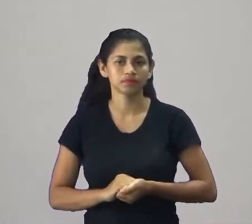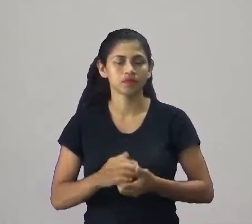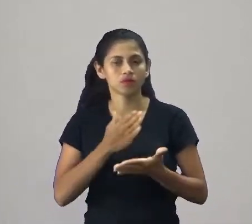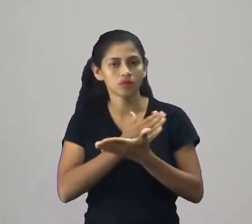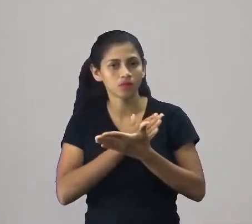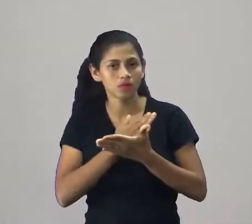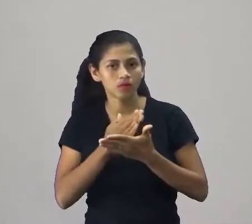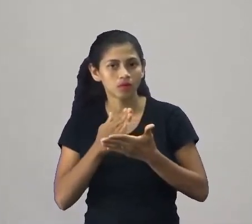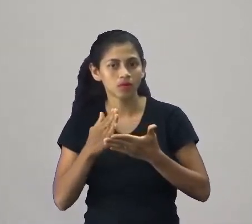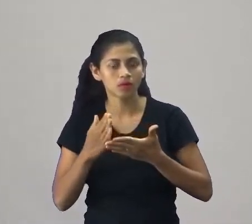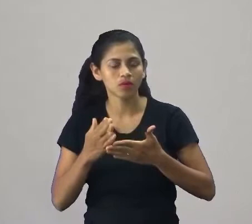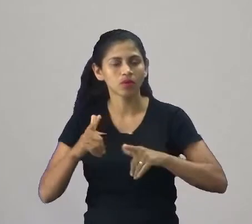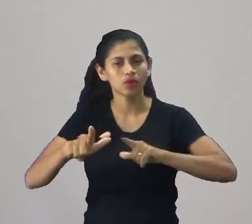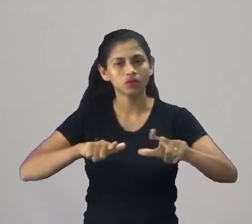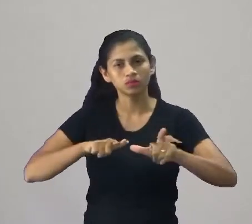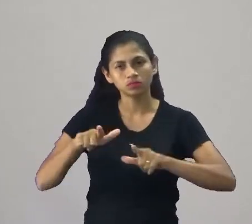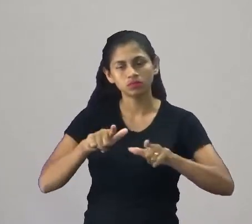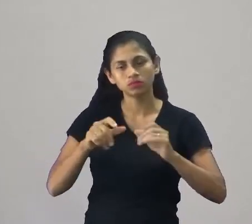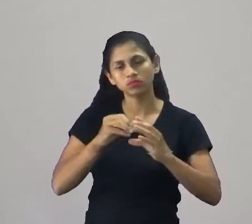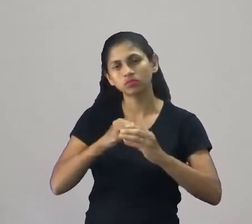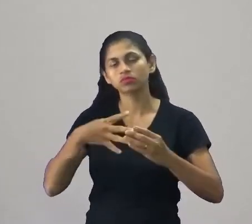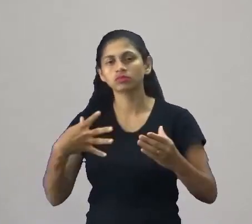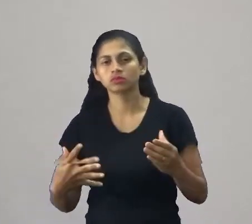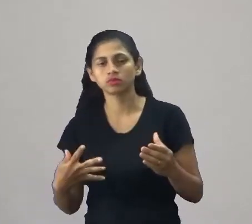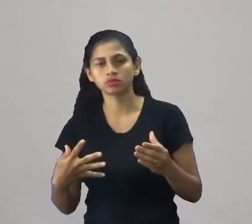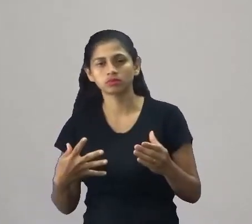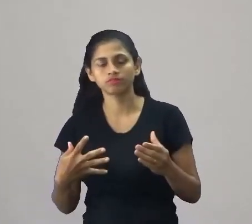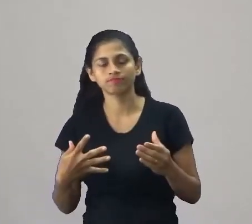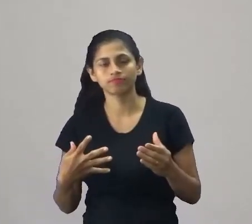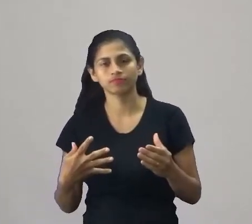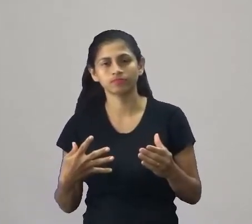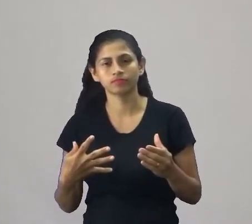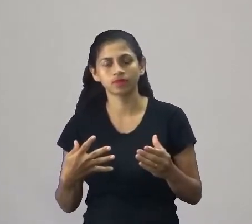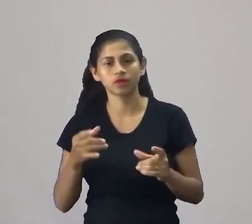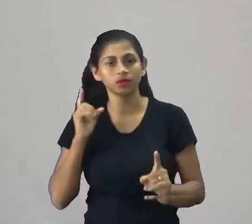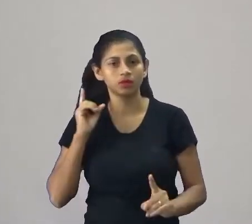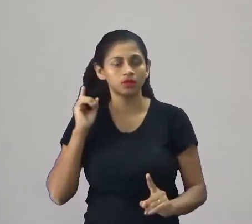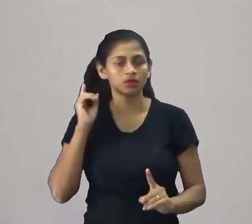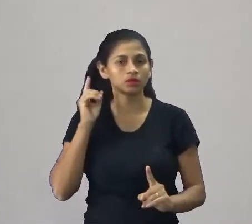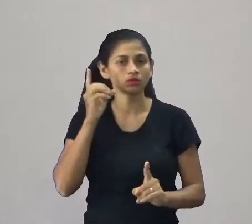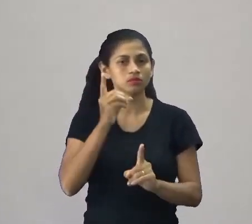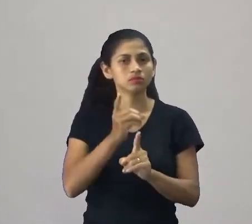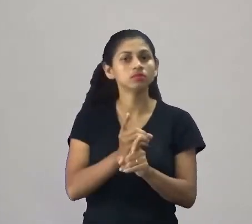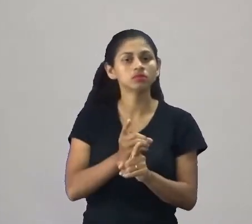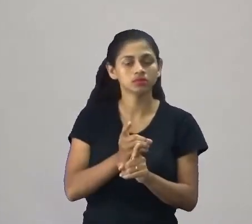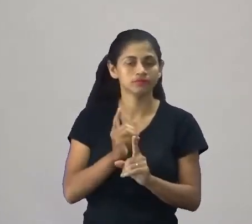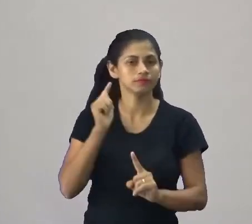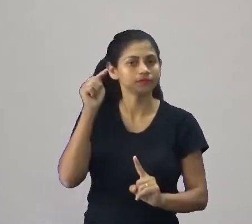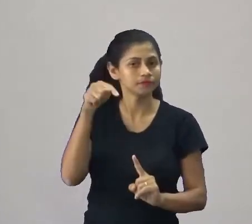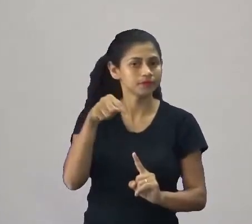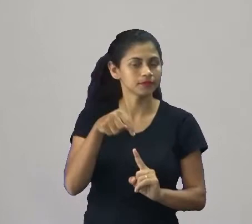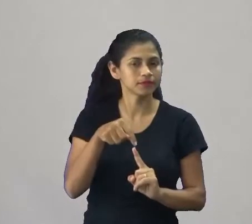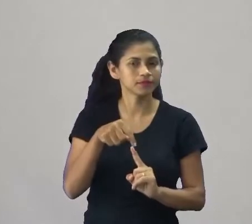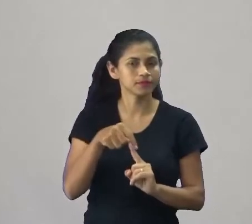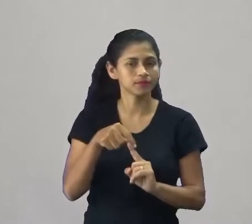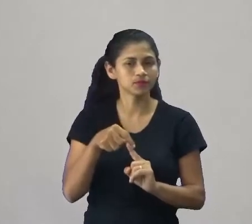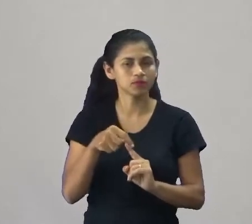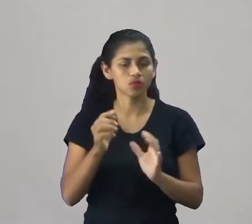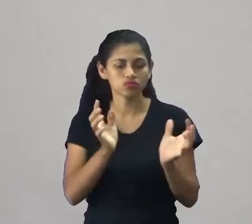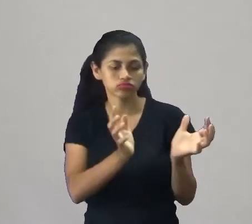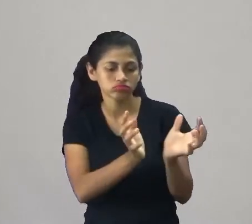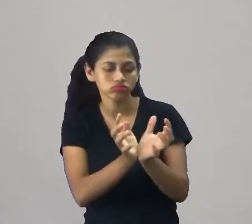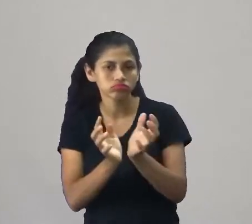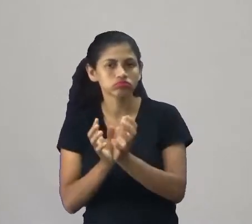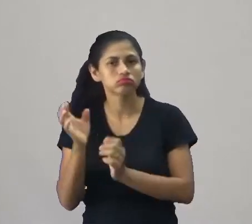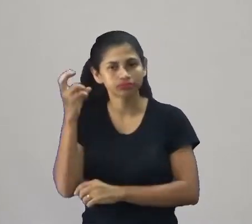vai começar a trabalhar um aspecto que vai fazer a gente identificar determinados grupos, determinadas culturas, por